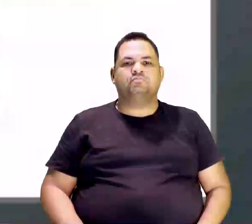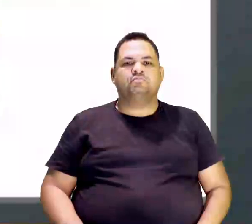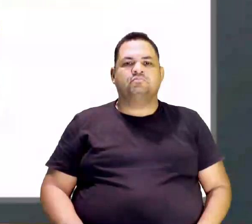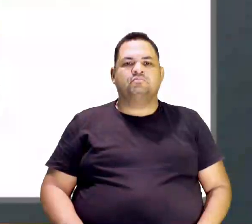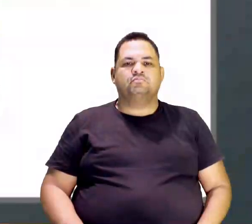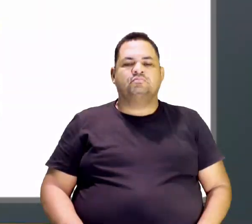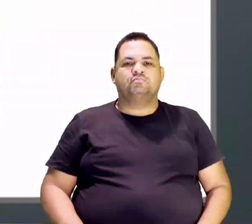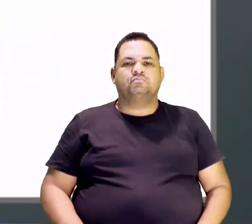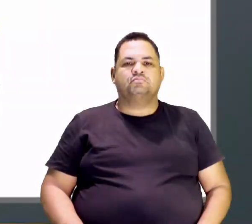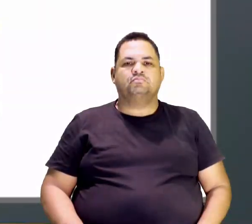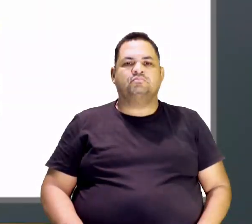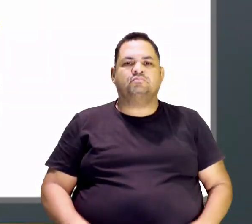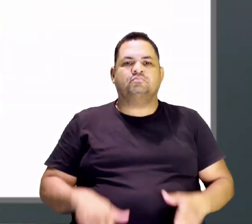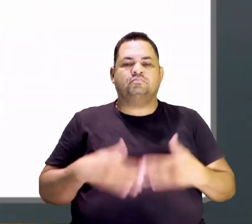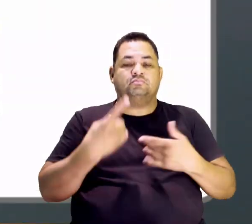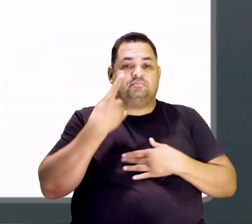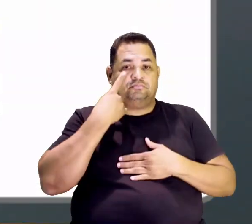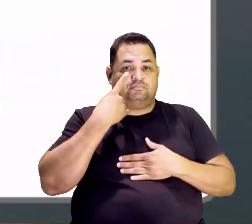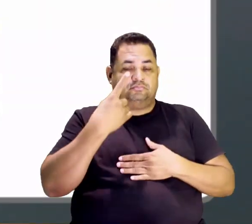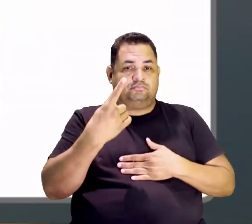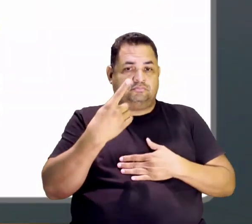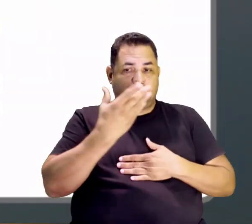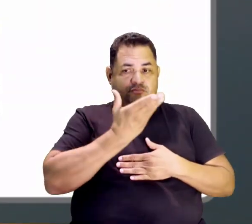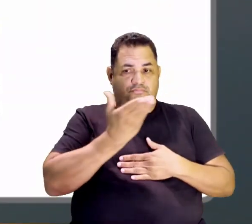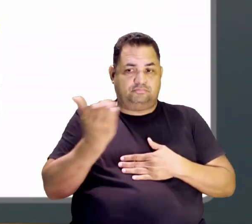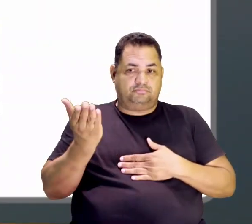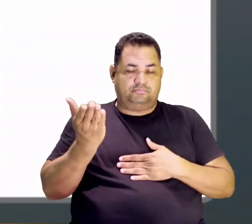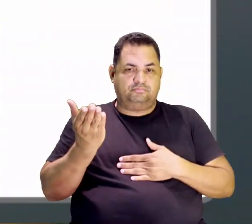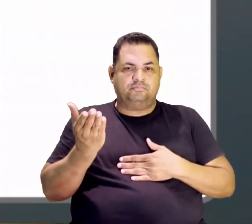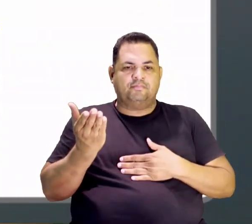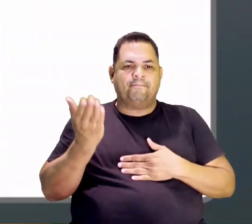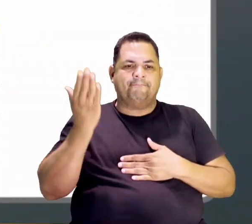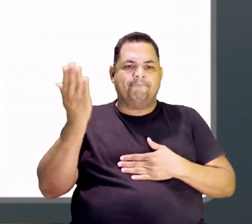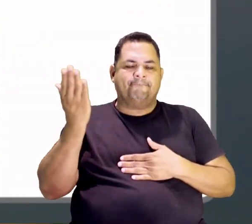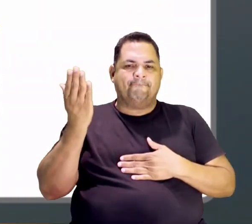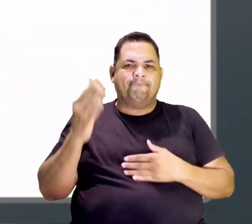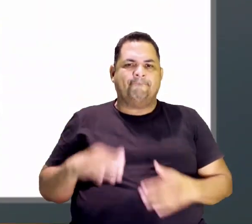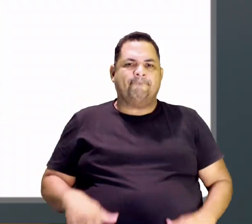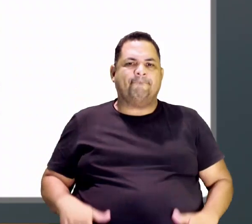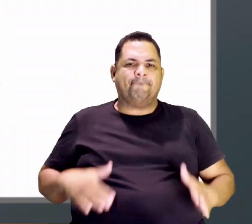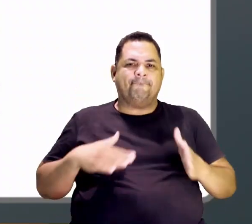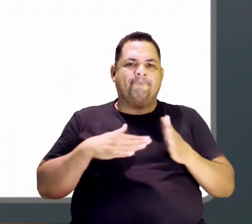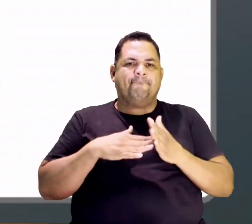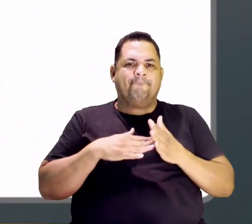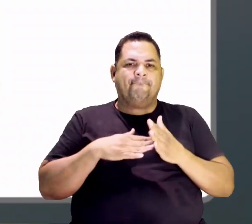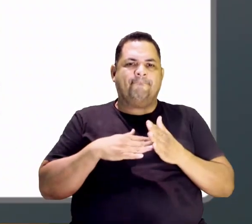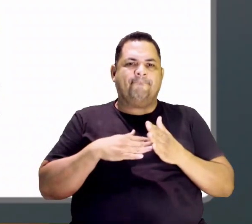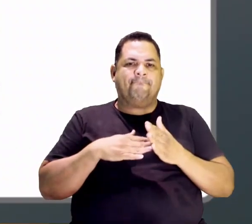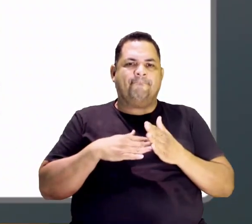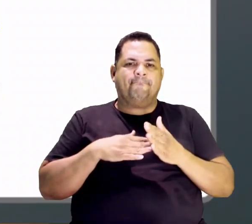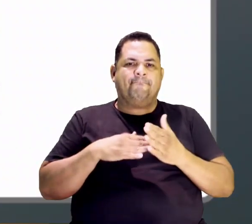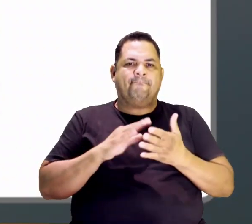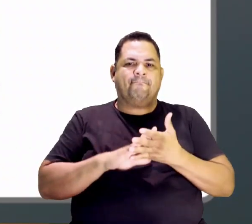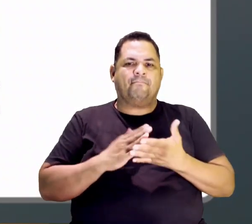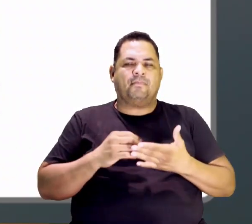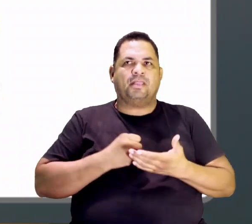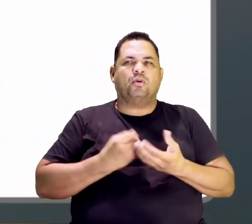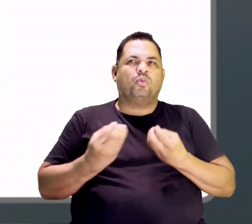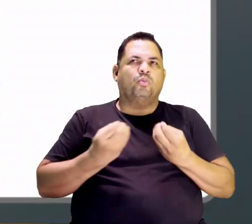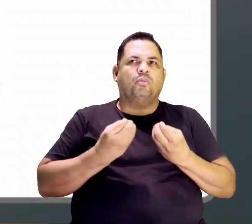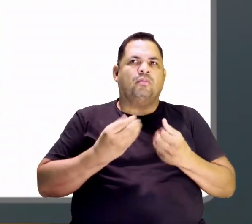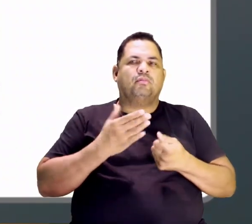Deixo aí para vocês observarem, tá? Eu deixei aqui, até aqui, a questão da intensidade.